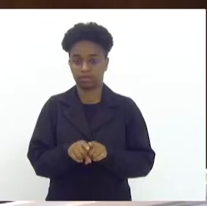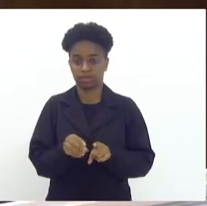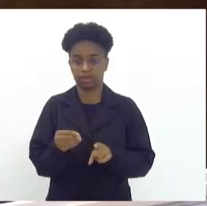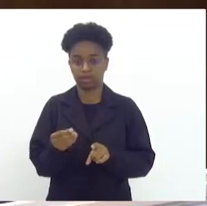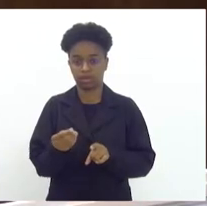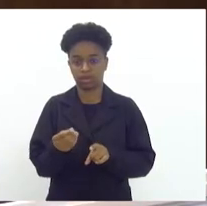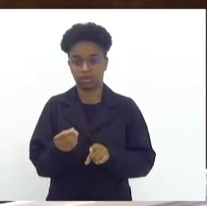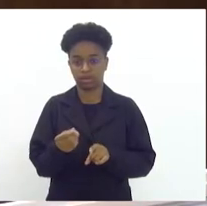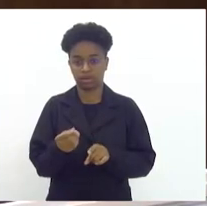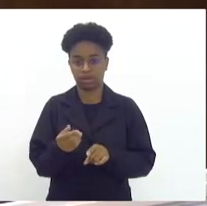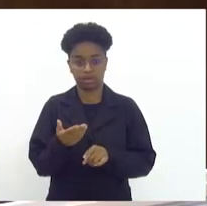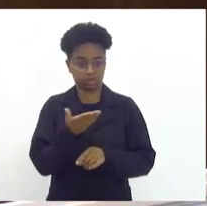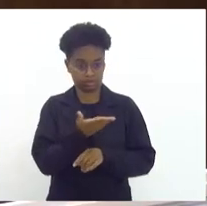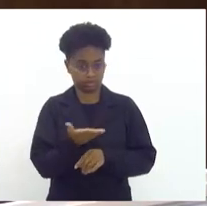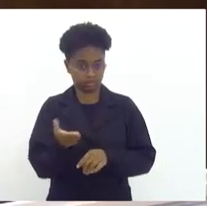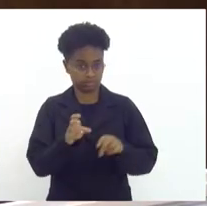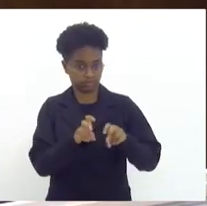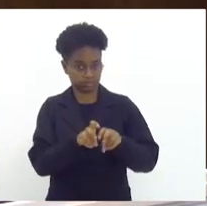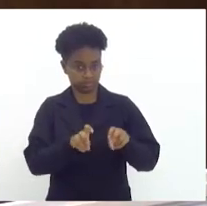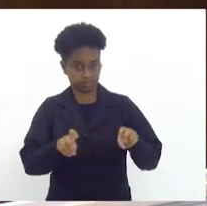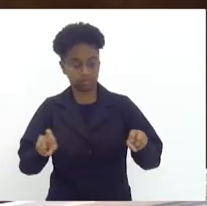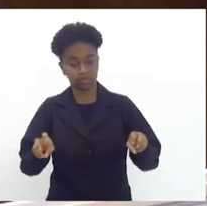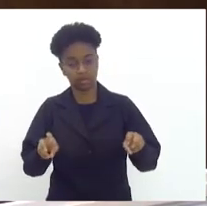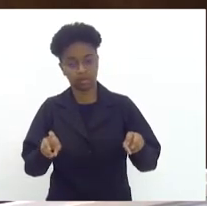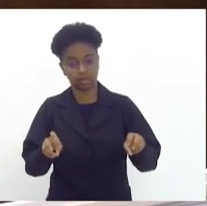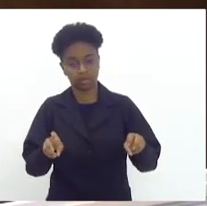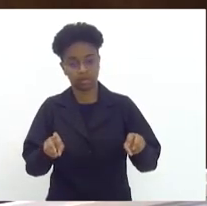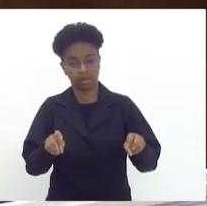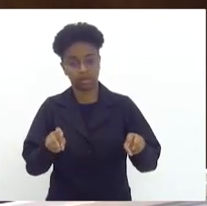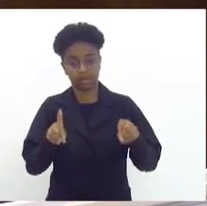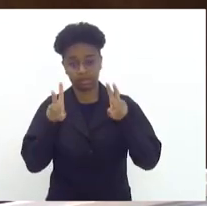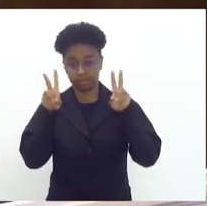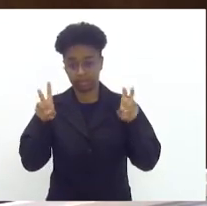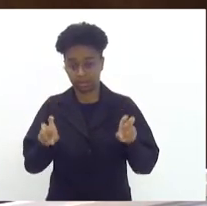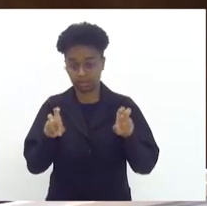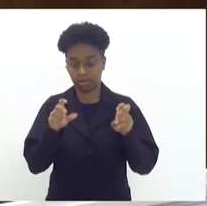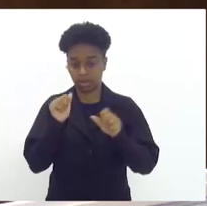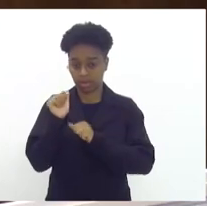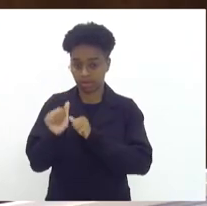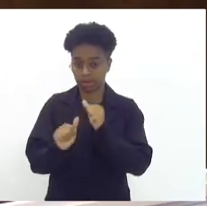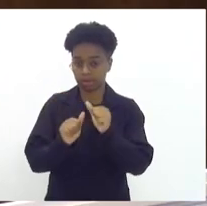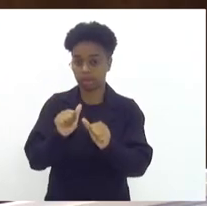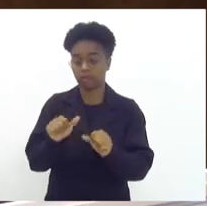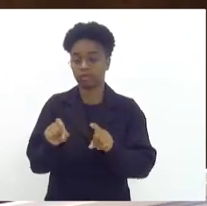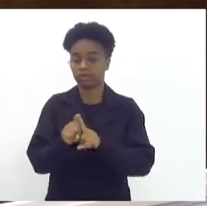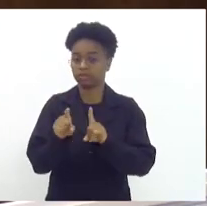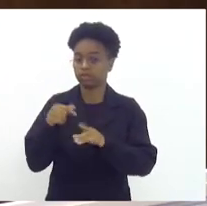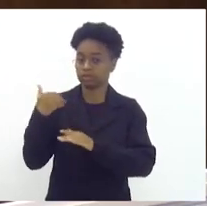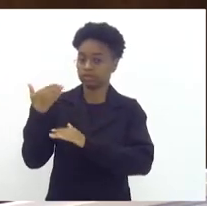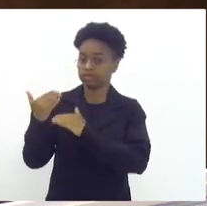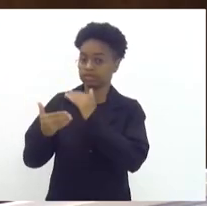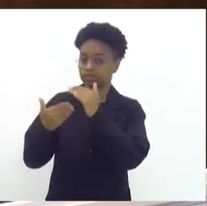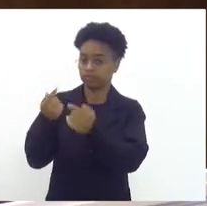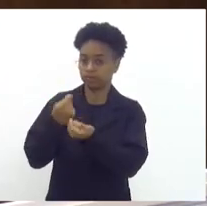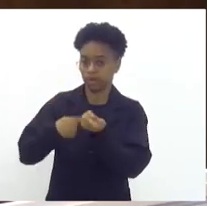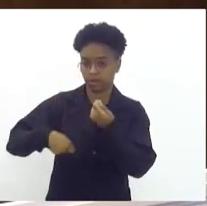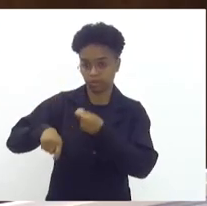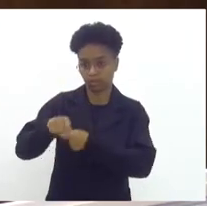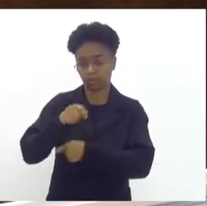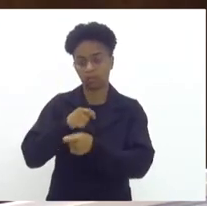atribuição dessa mesa que é Reforma e desenvolvimento econômico